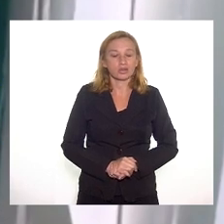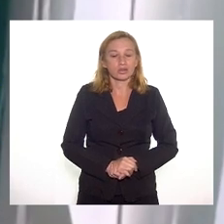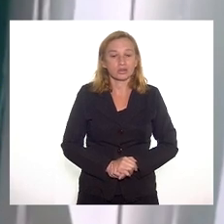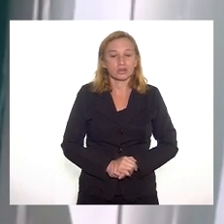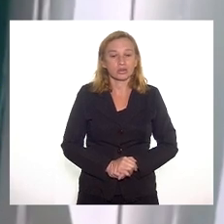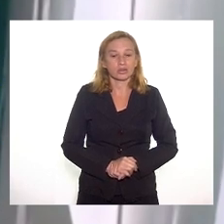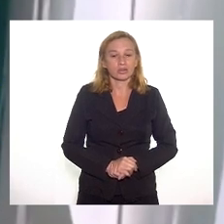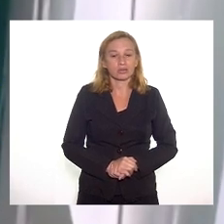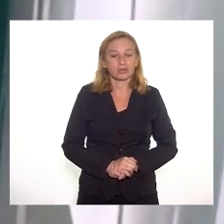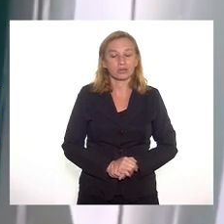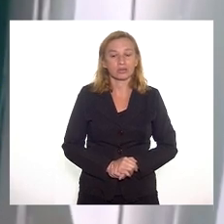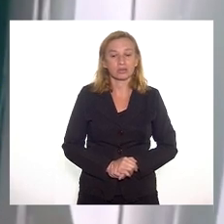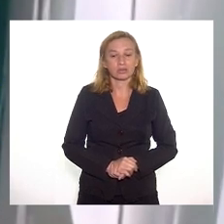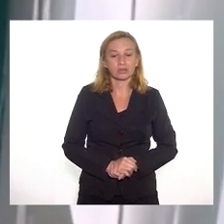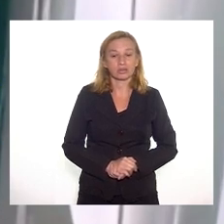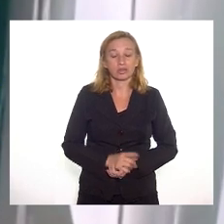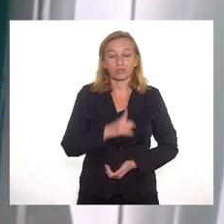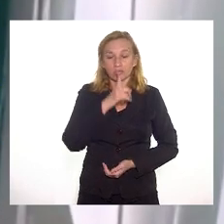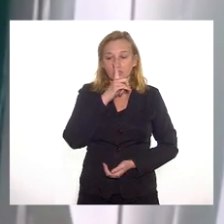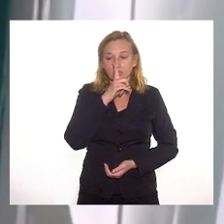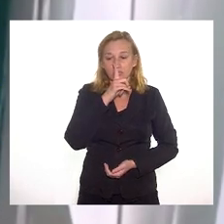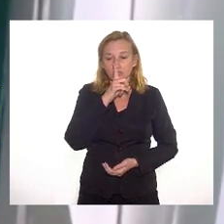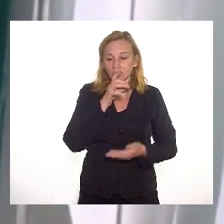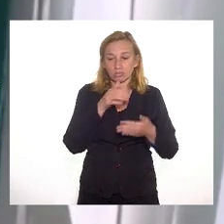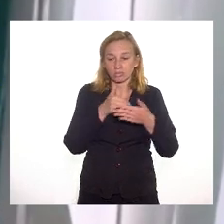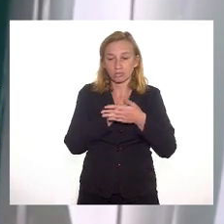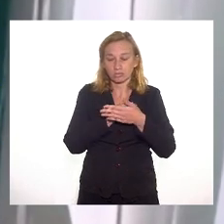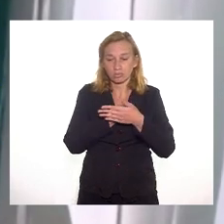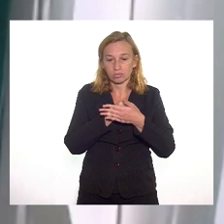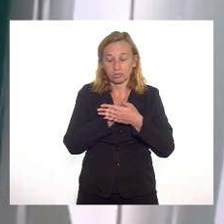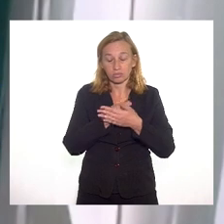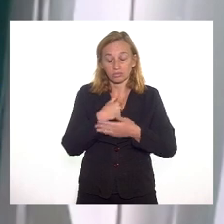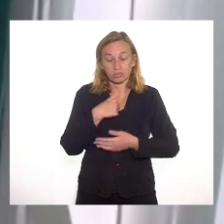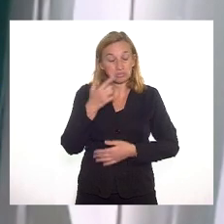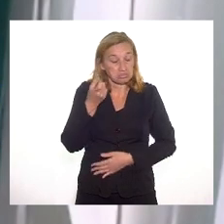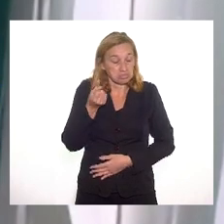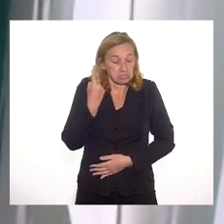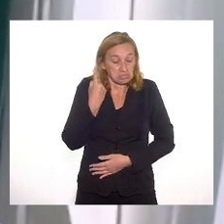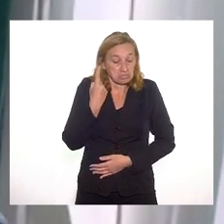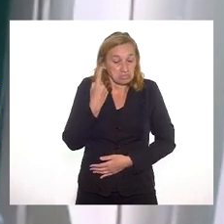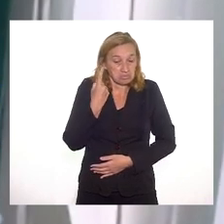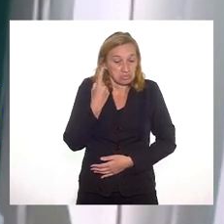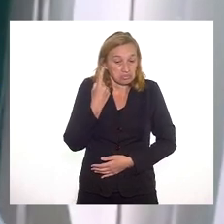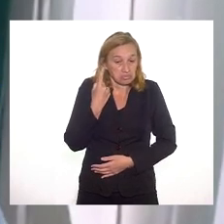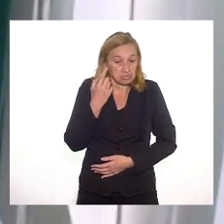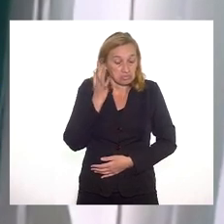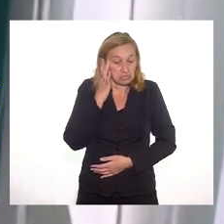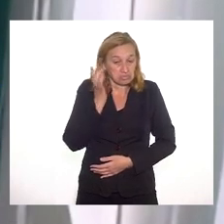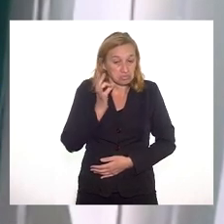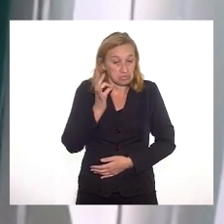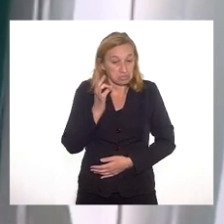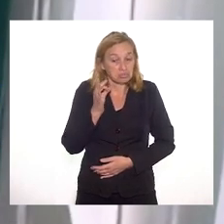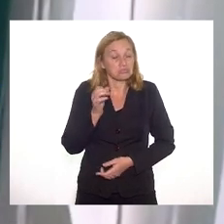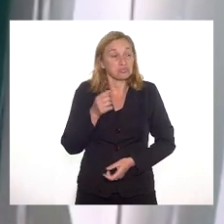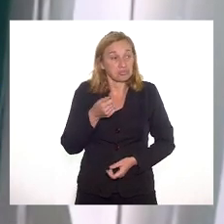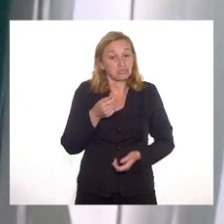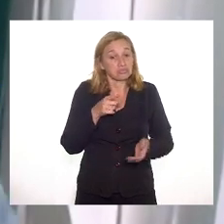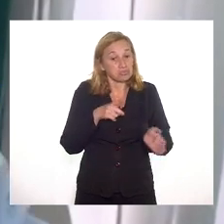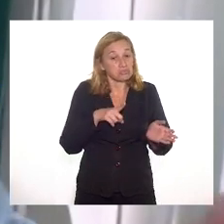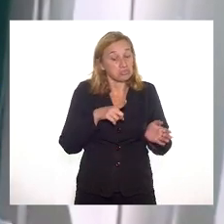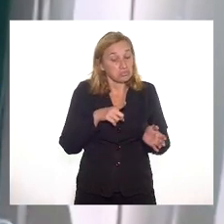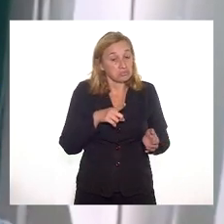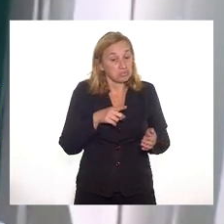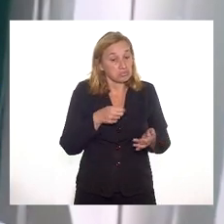a imposição deste sigilo. Eu acho incompreensível, acho que é preciso questionar esse